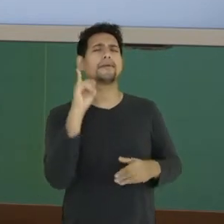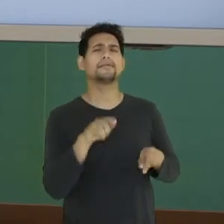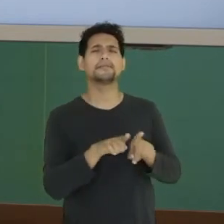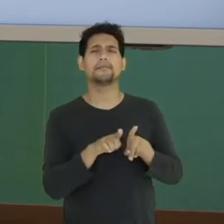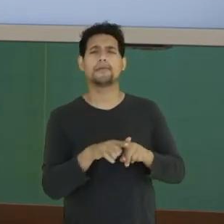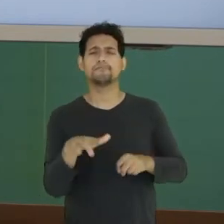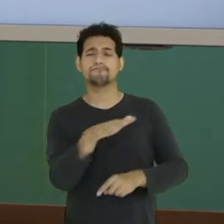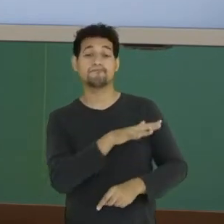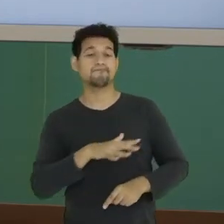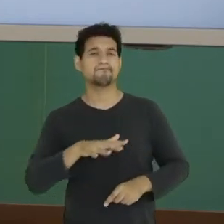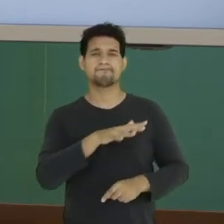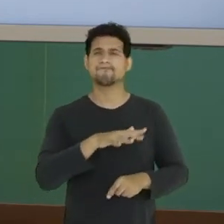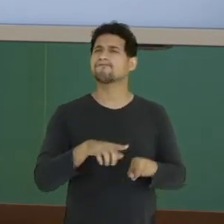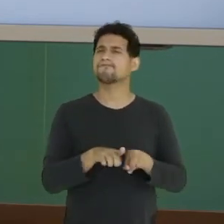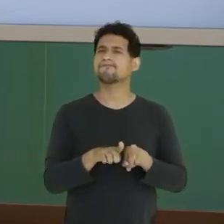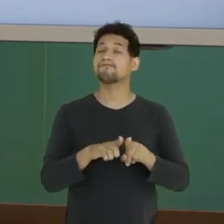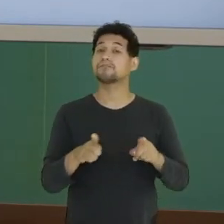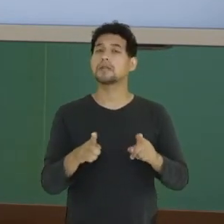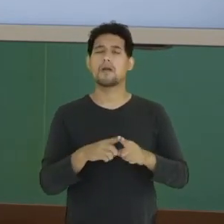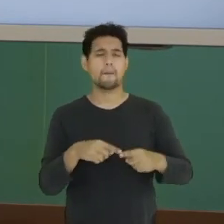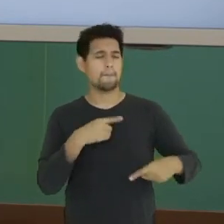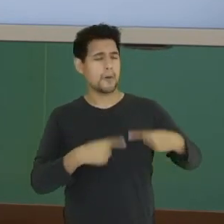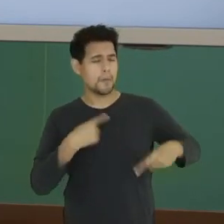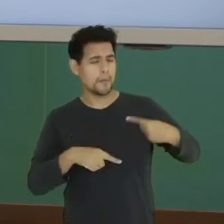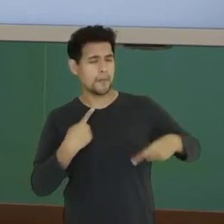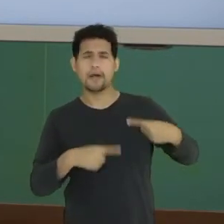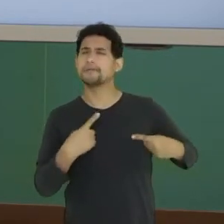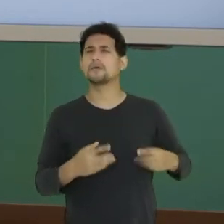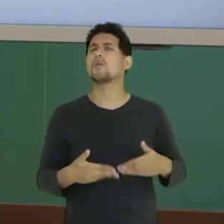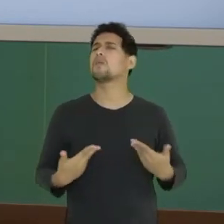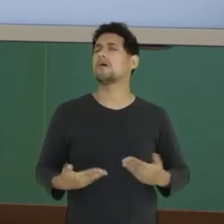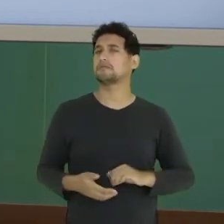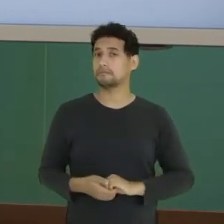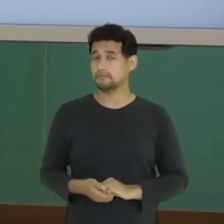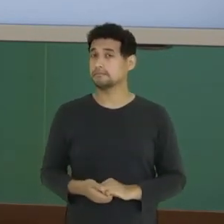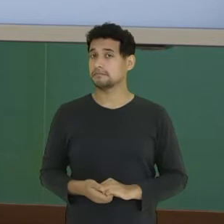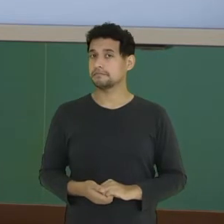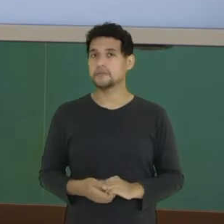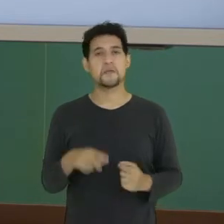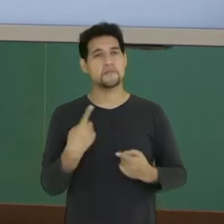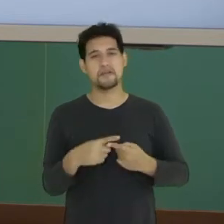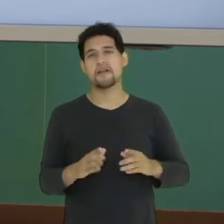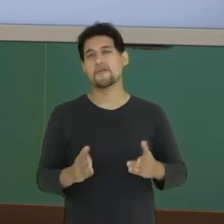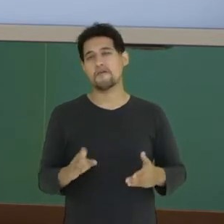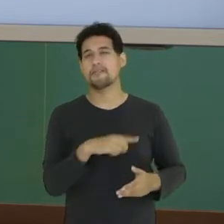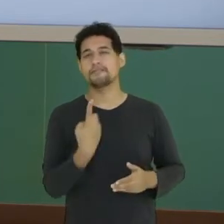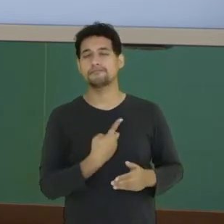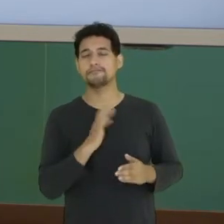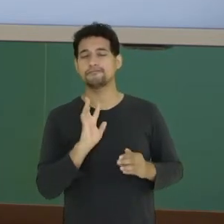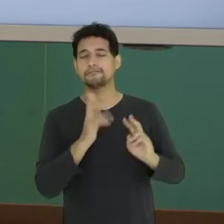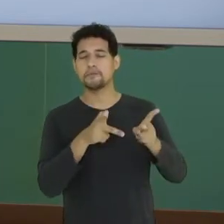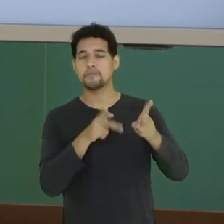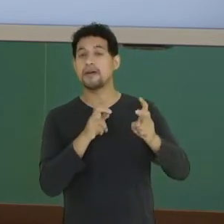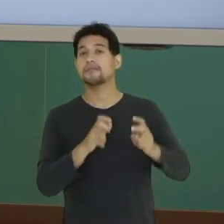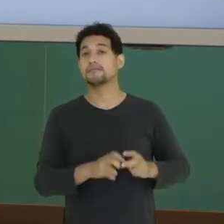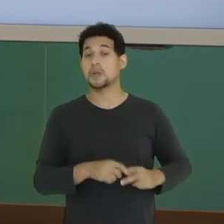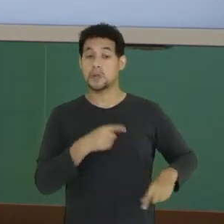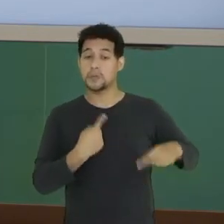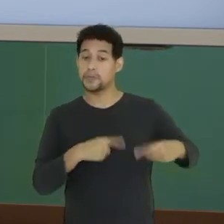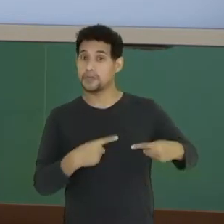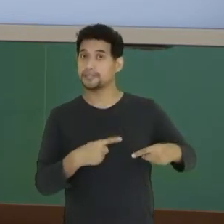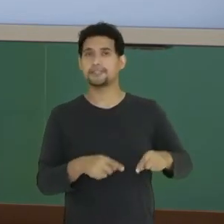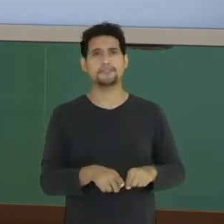desses espaços e das discussões públicas. E aí, até agora a gente viu então que política